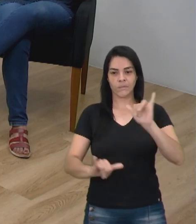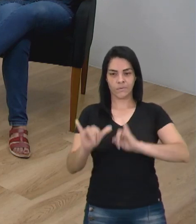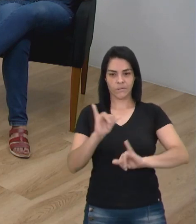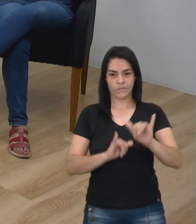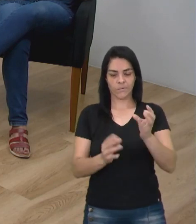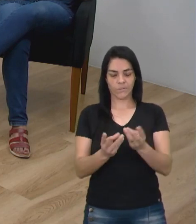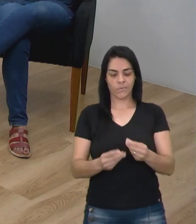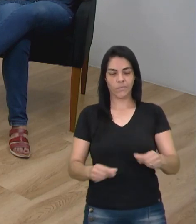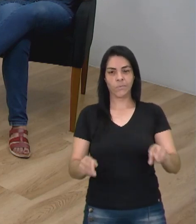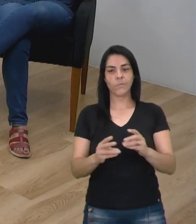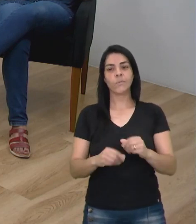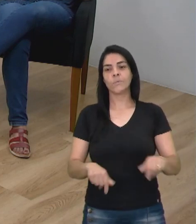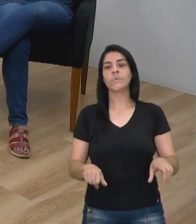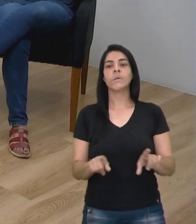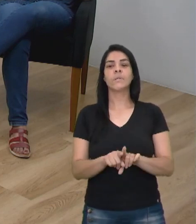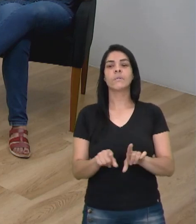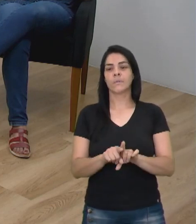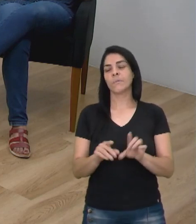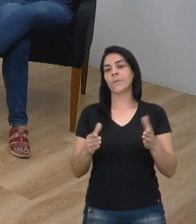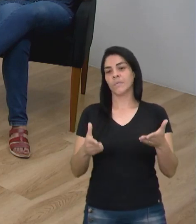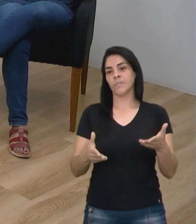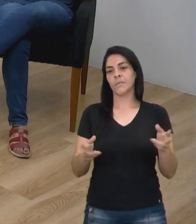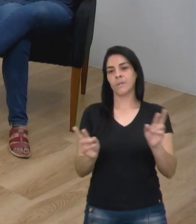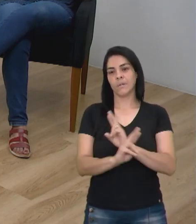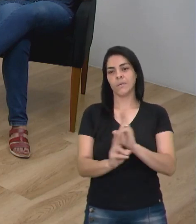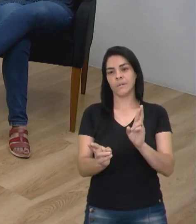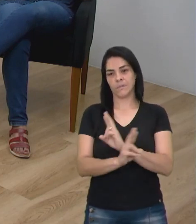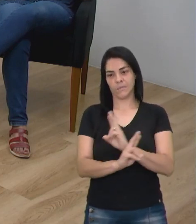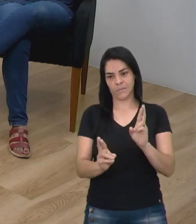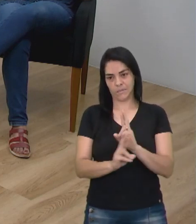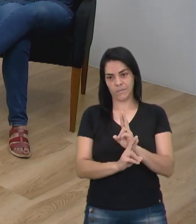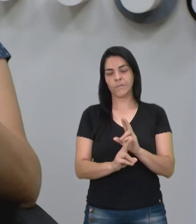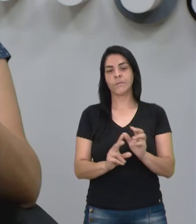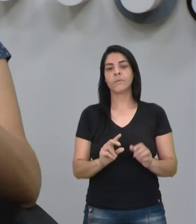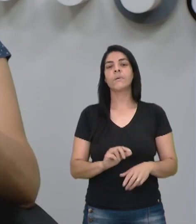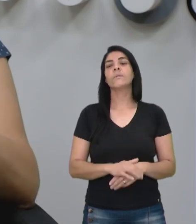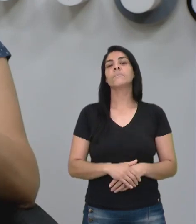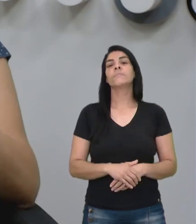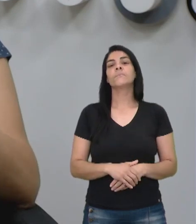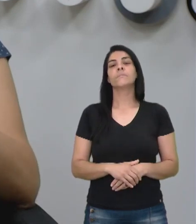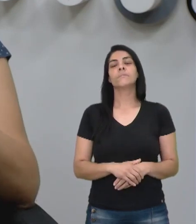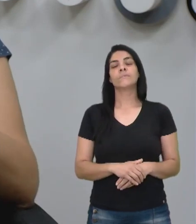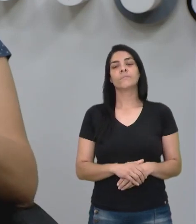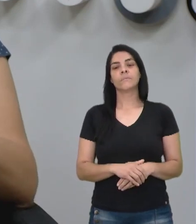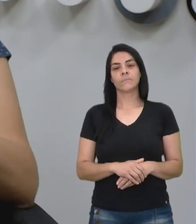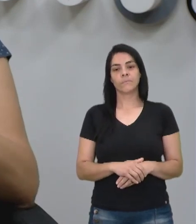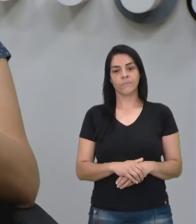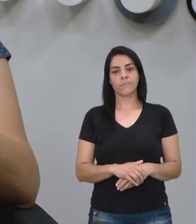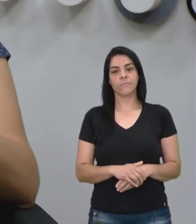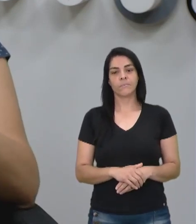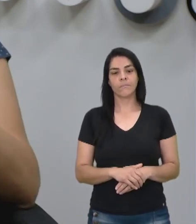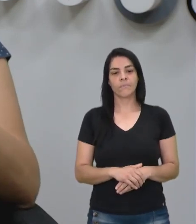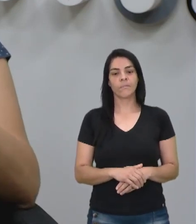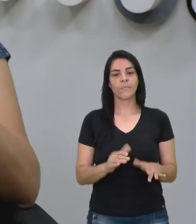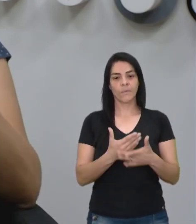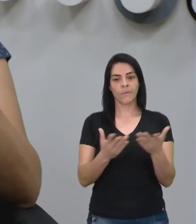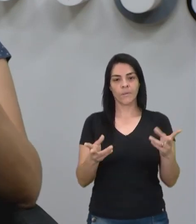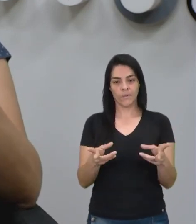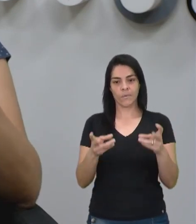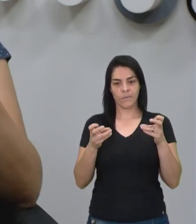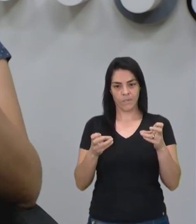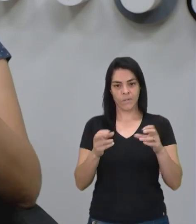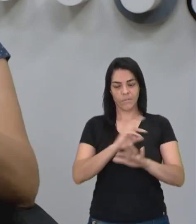solo, a gente casou bastante com esses dois outros componentes, né, que são imprescindíveis, e a gente viu um monte